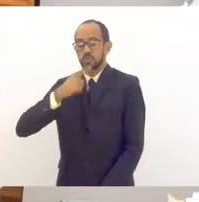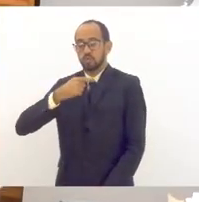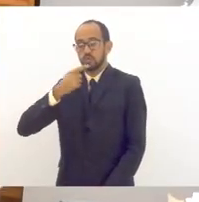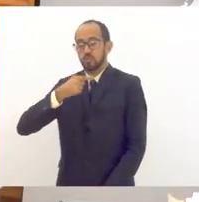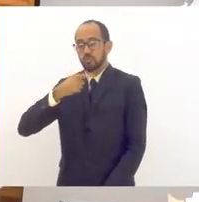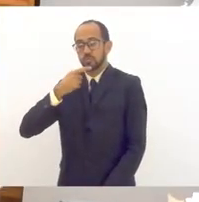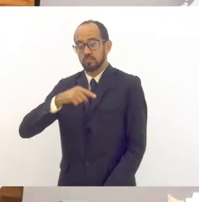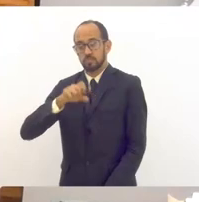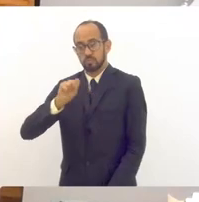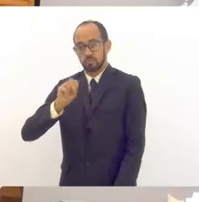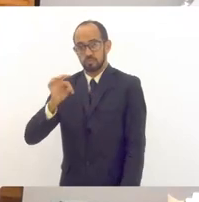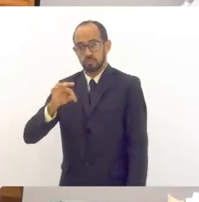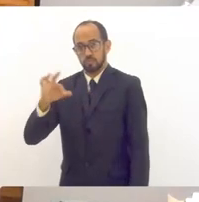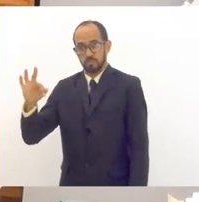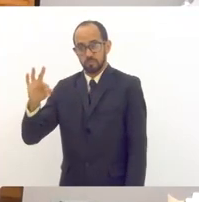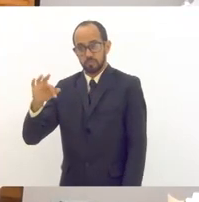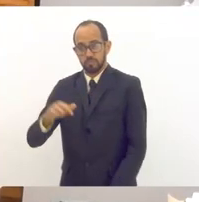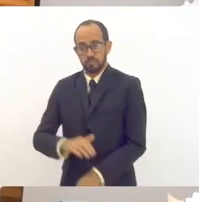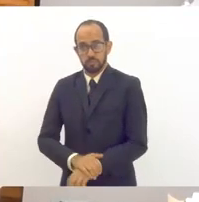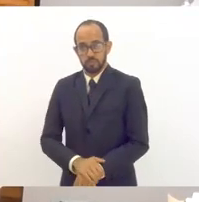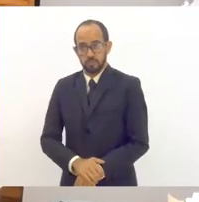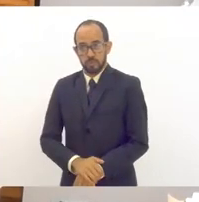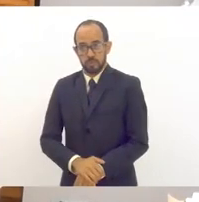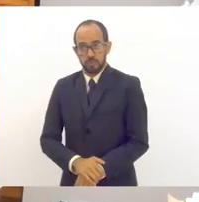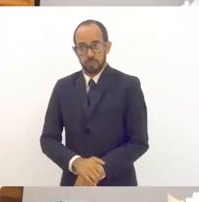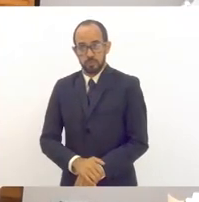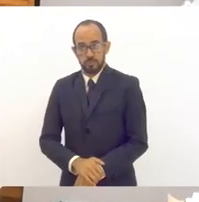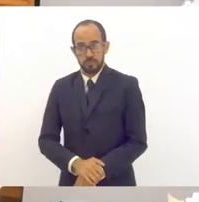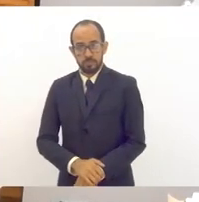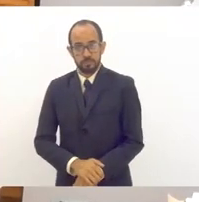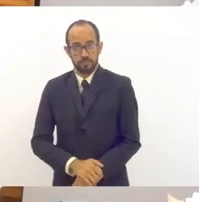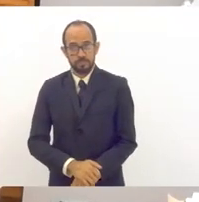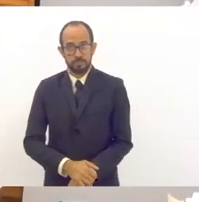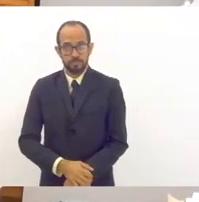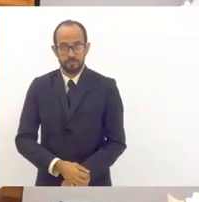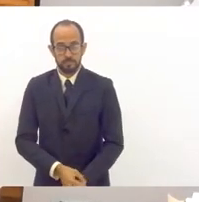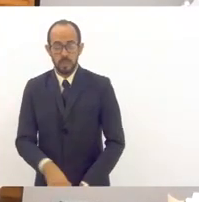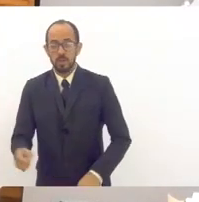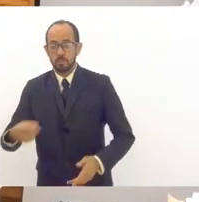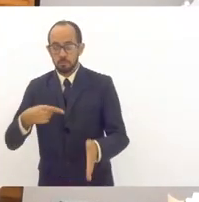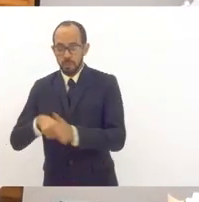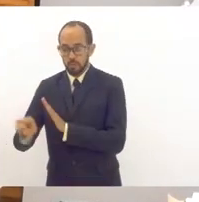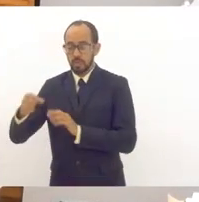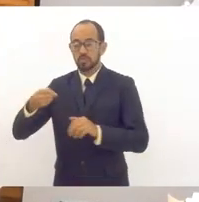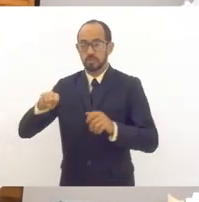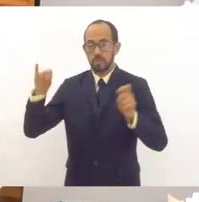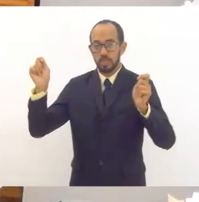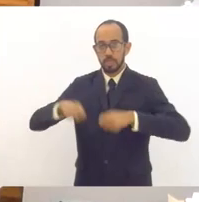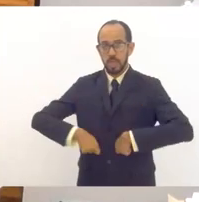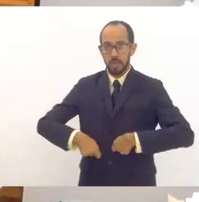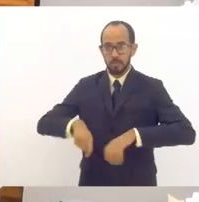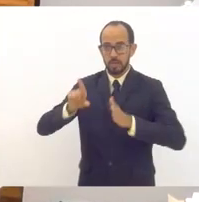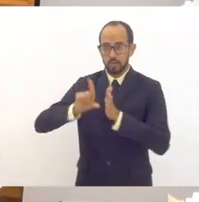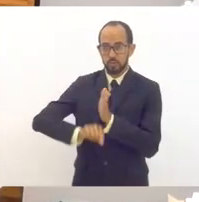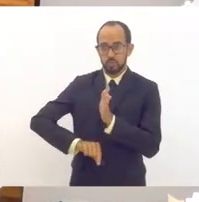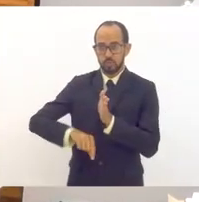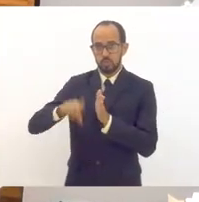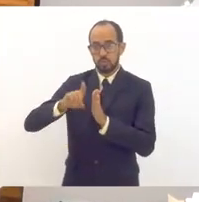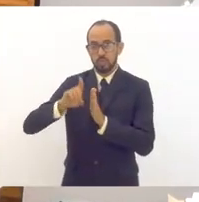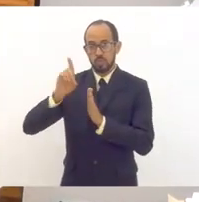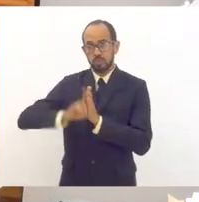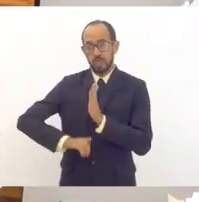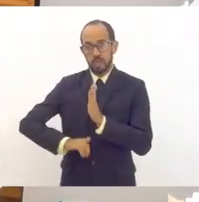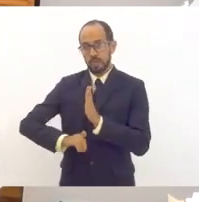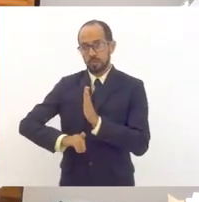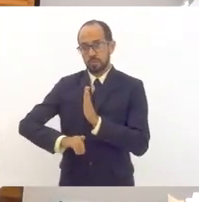é isso Deputado houver a suspensão se pode reduzir por decreto teve só 22 resolvi